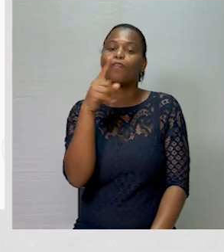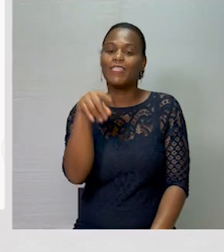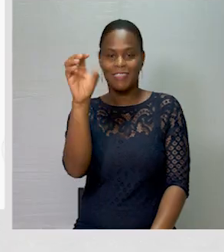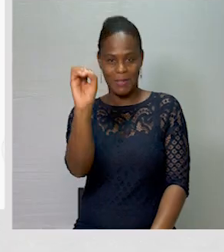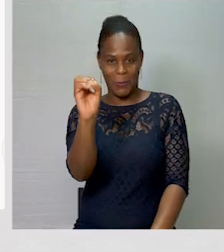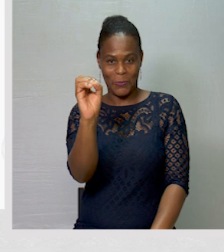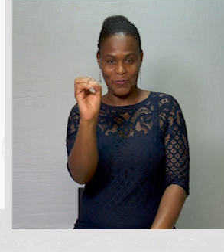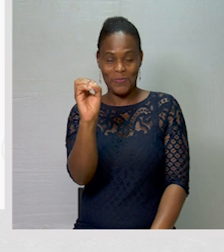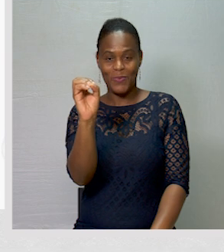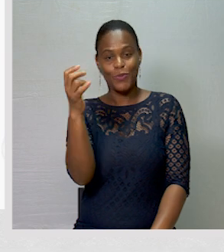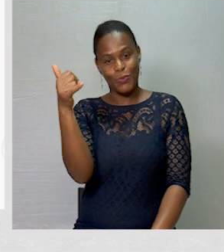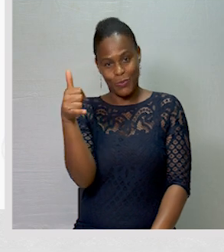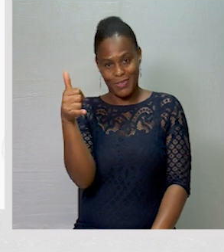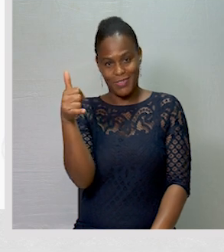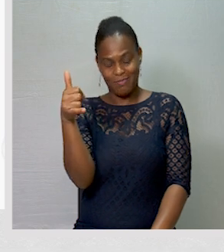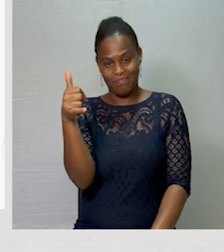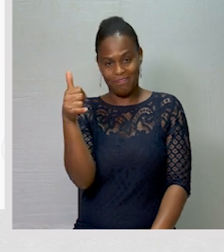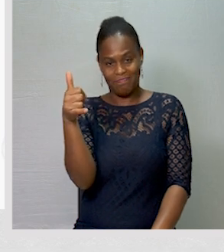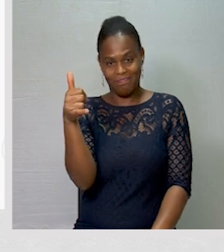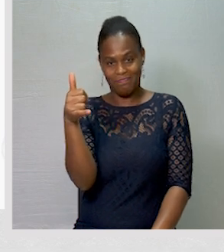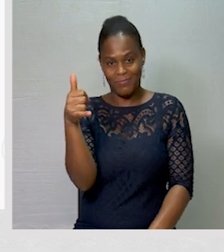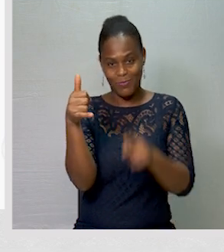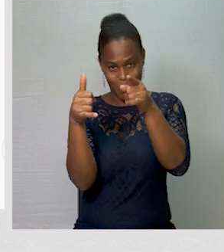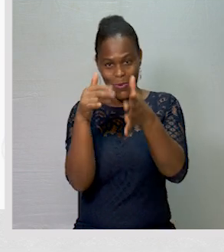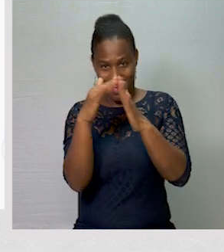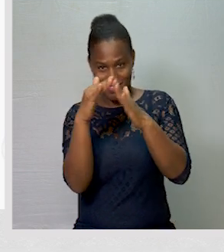muito bem, podem repetir. 0, 2,